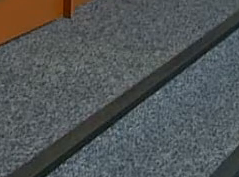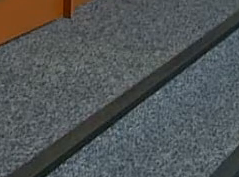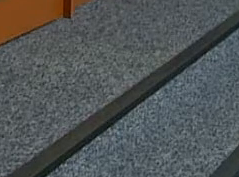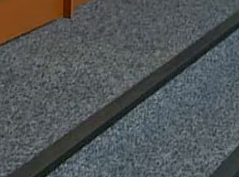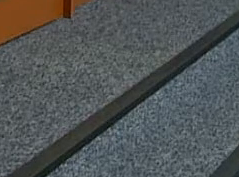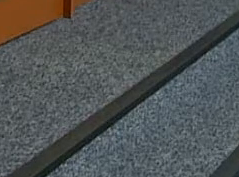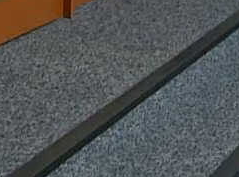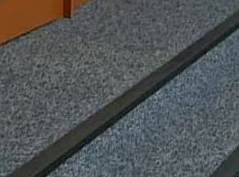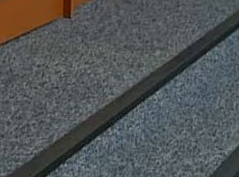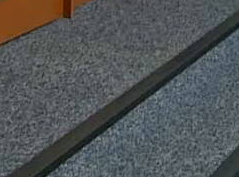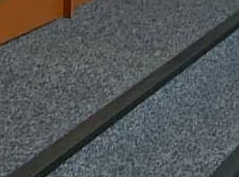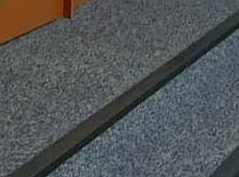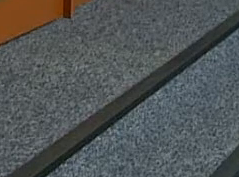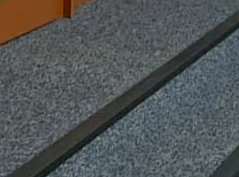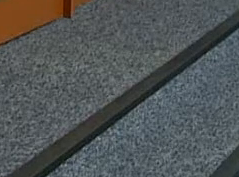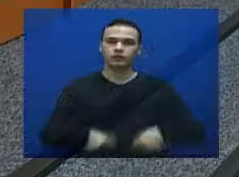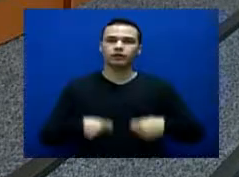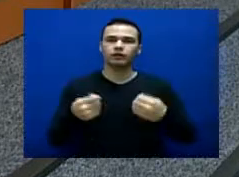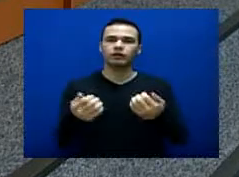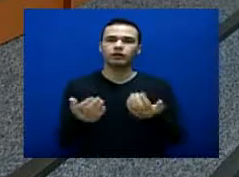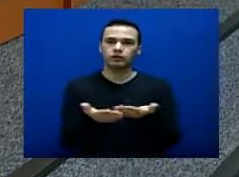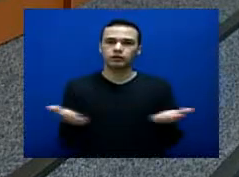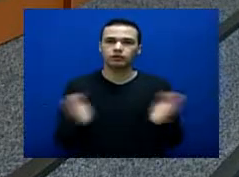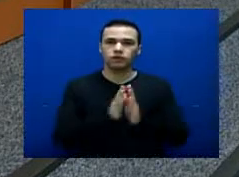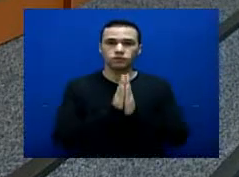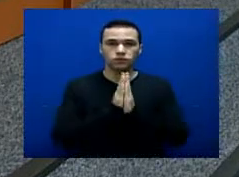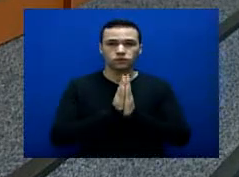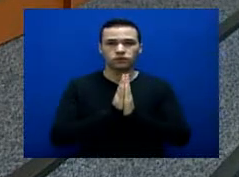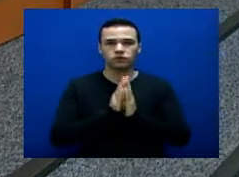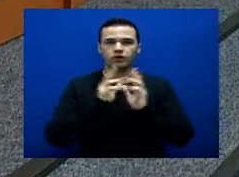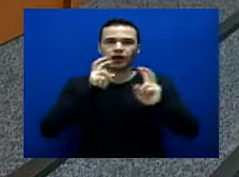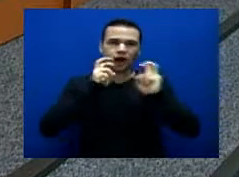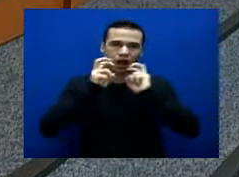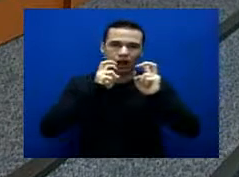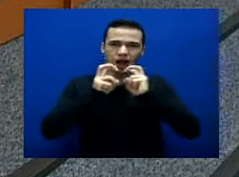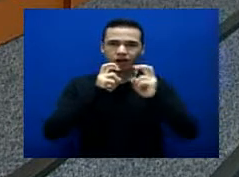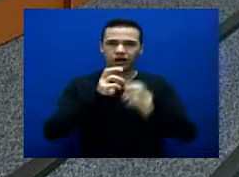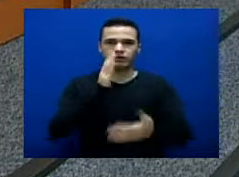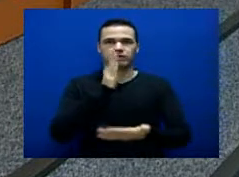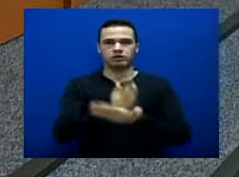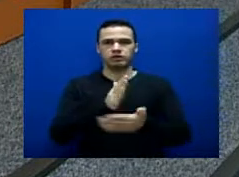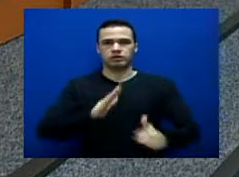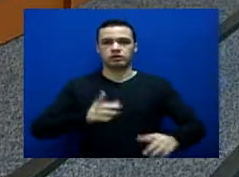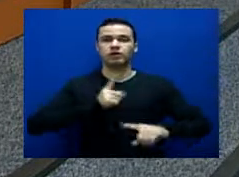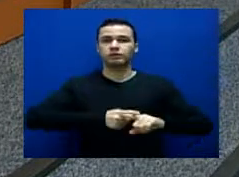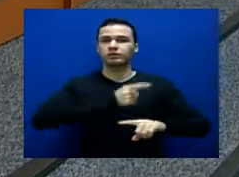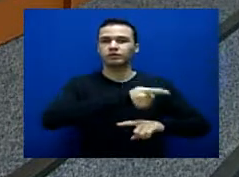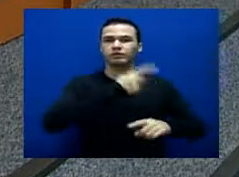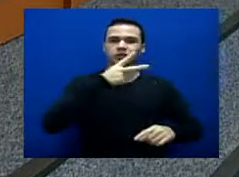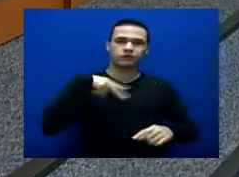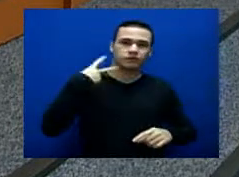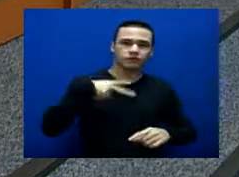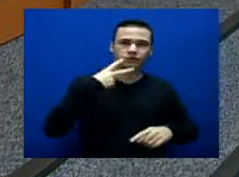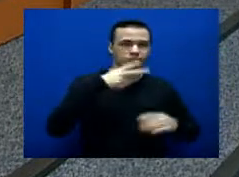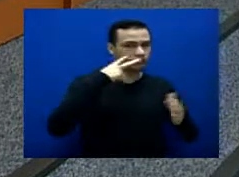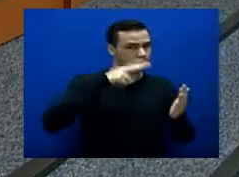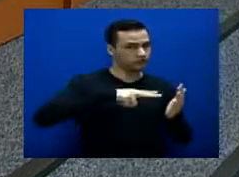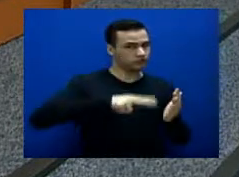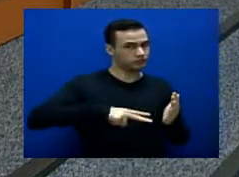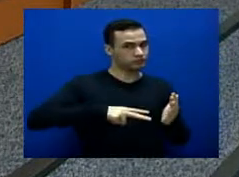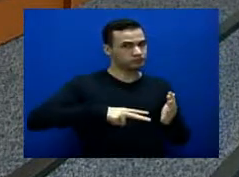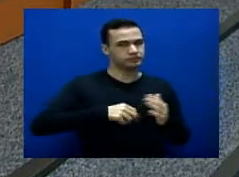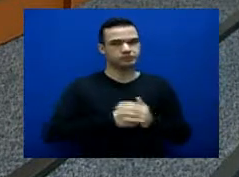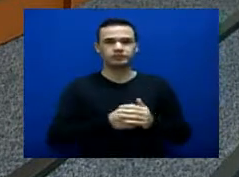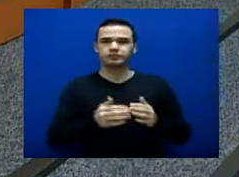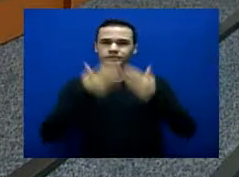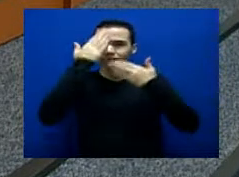Ó, eu preciso que não haja manifestação no plenário, porque o vereador vai fazer a leitura do requerimento.